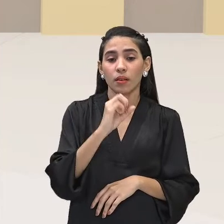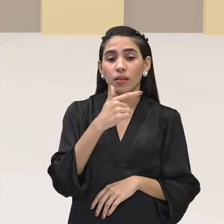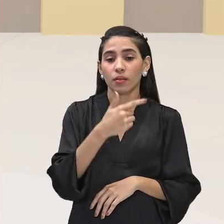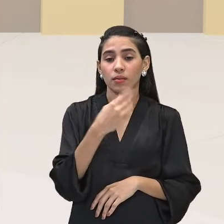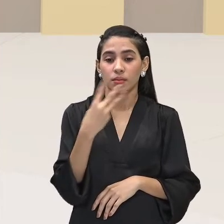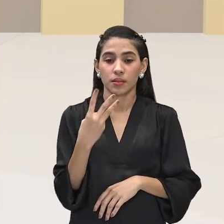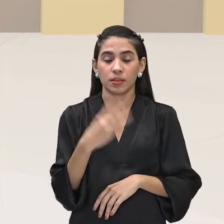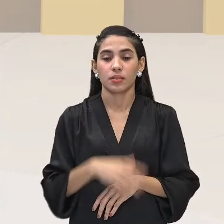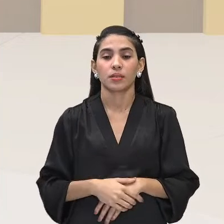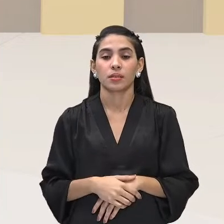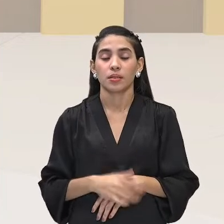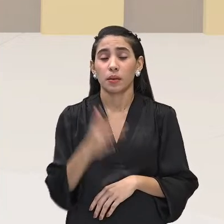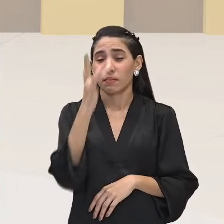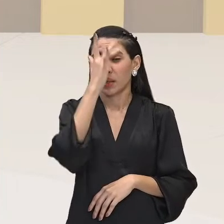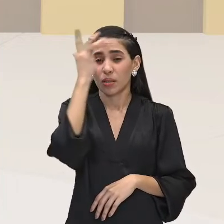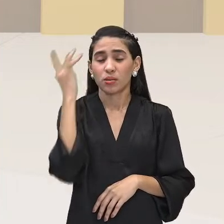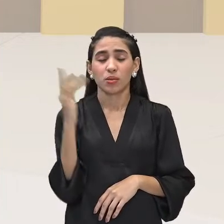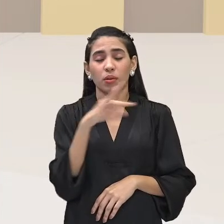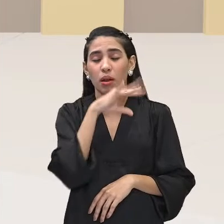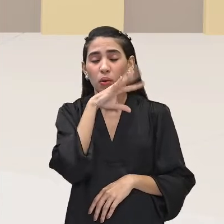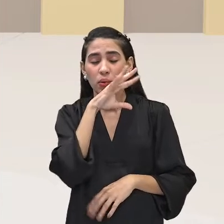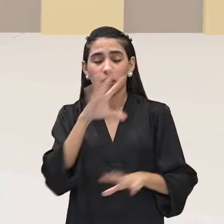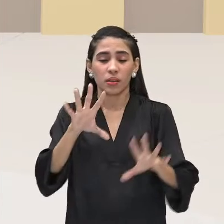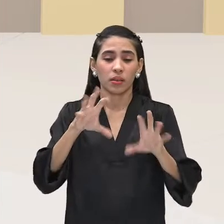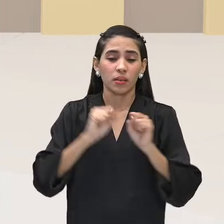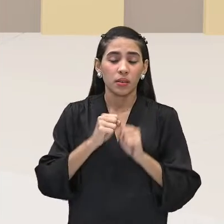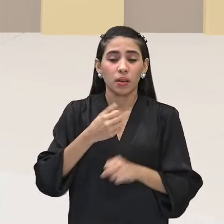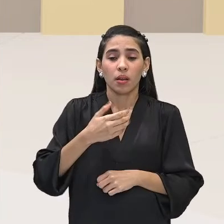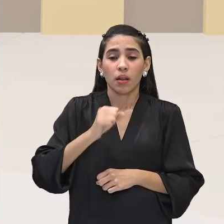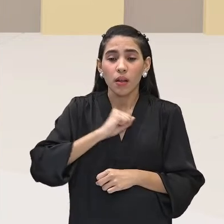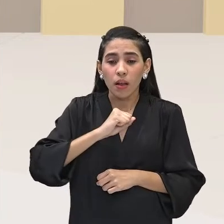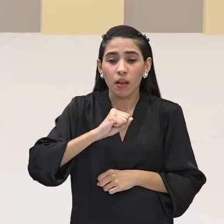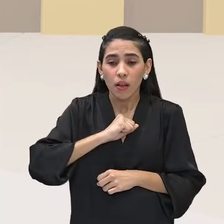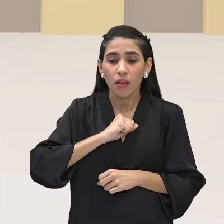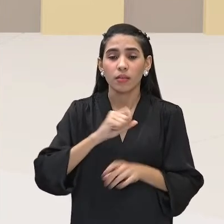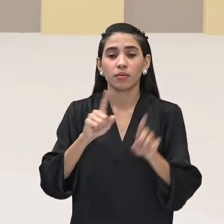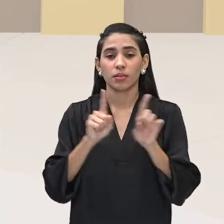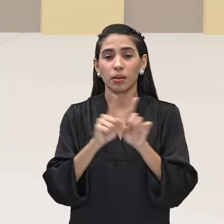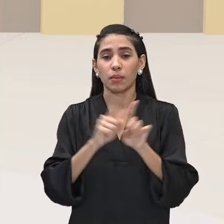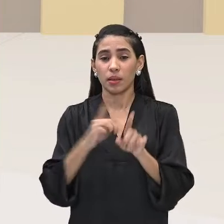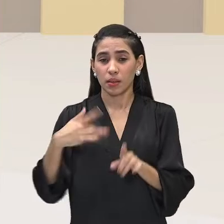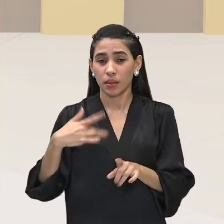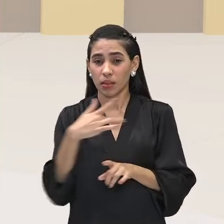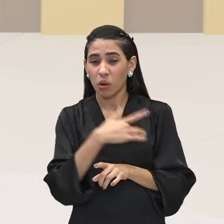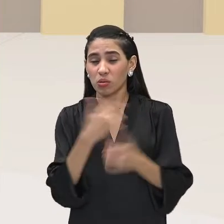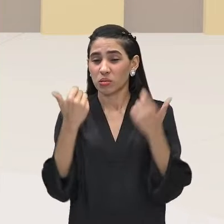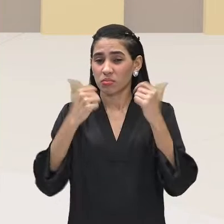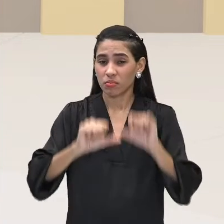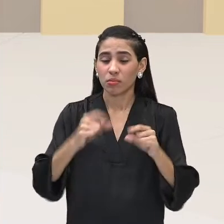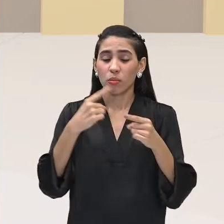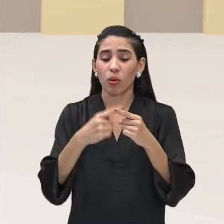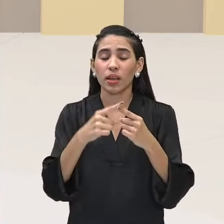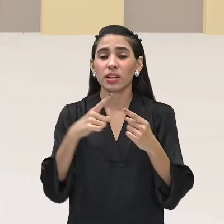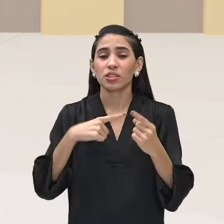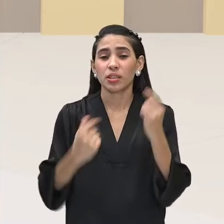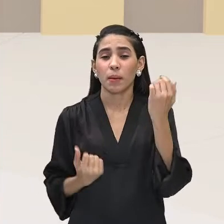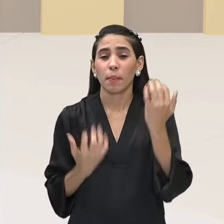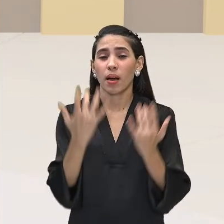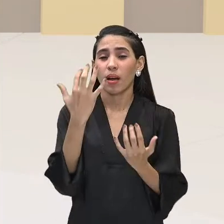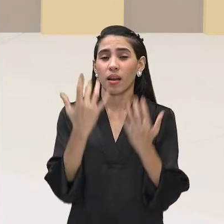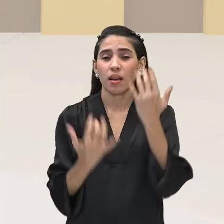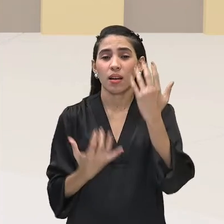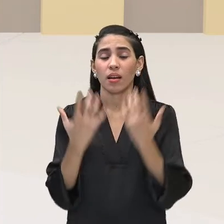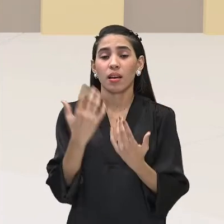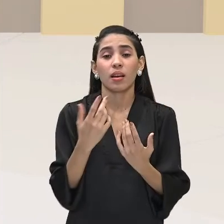muita gente passou mal com tosses, doenças respiratórias por conta de quê? das queimadas intensas, que não só afetaram Manaus,